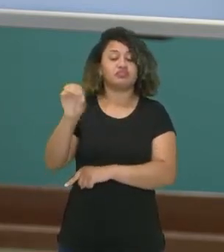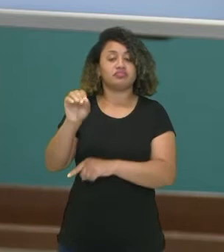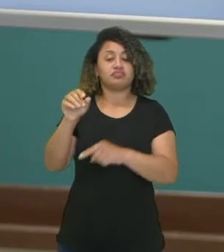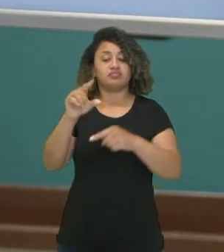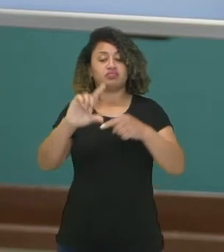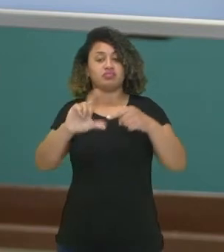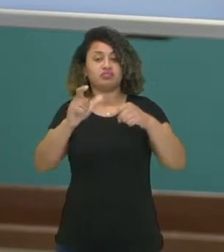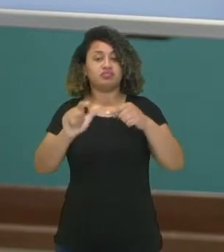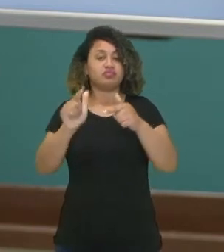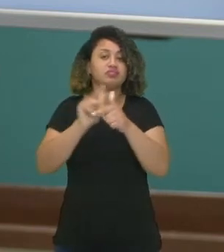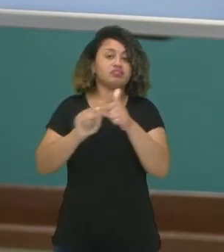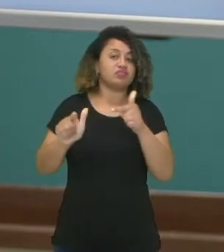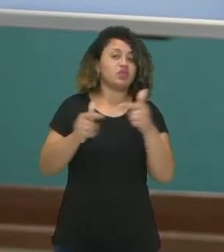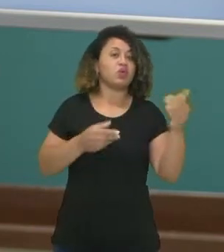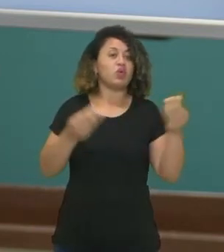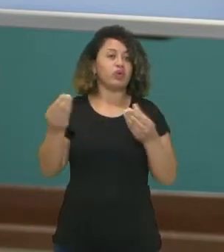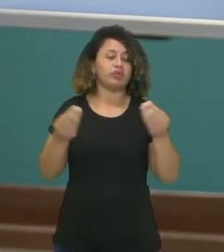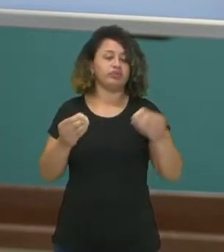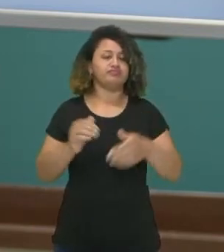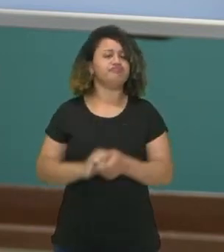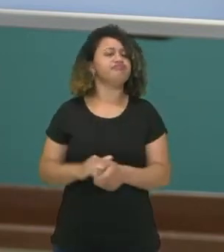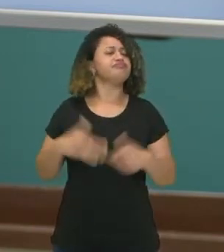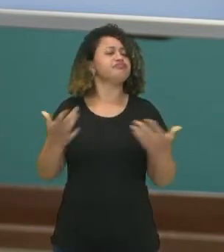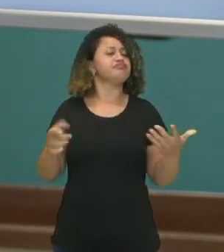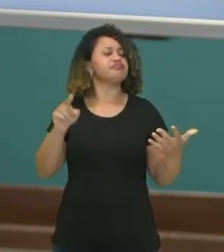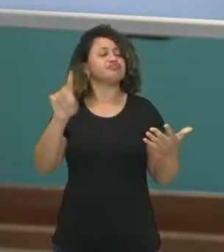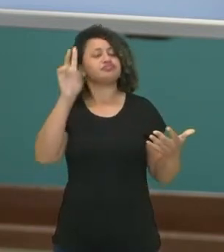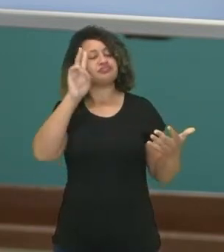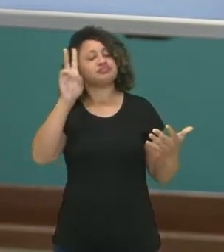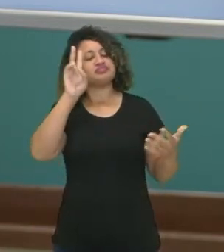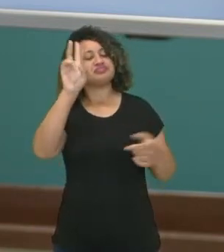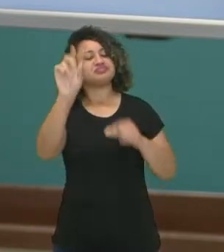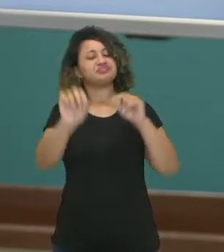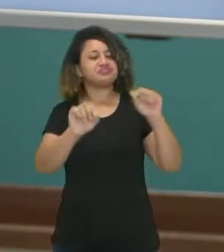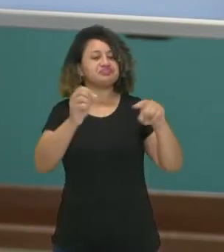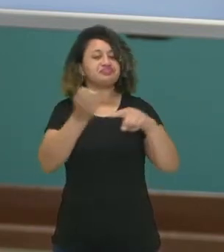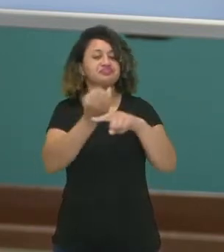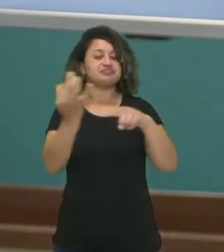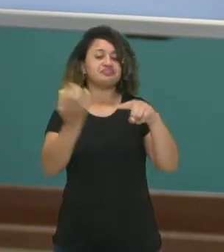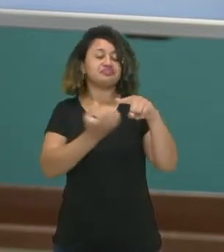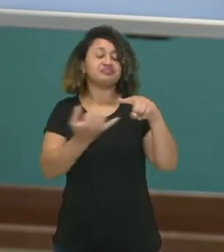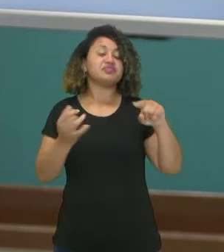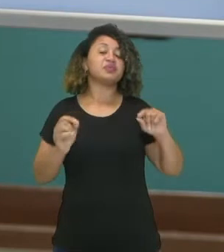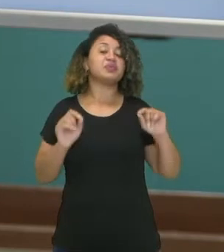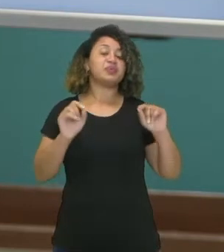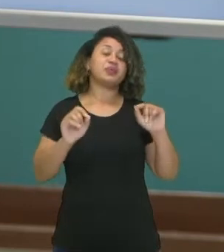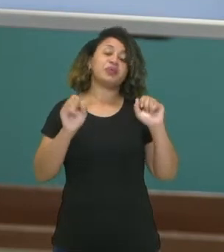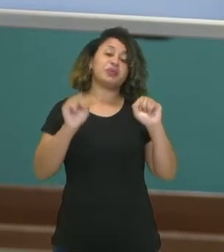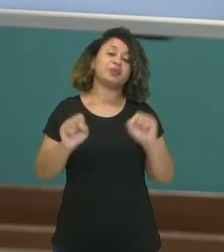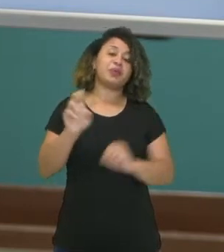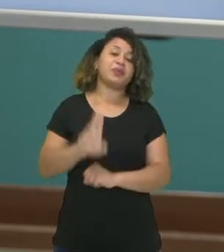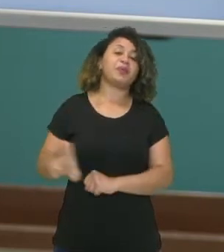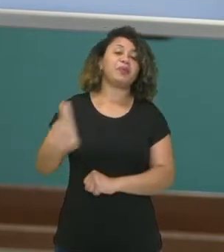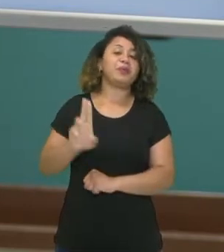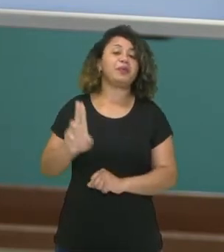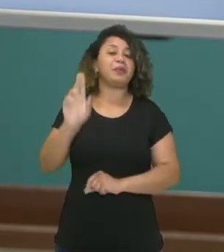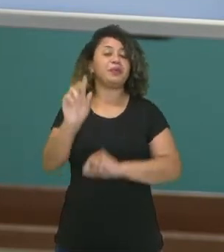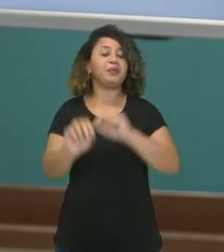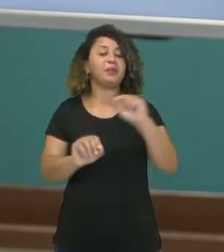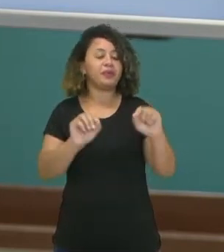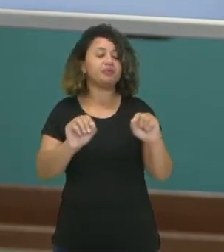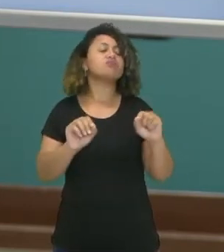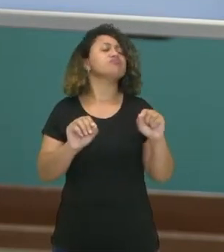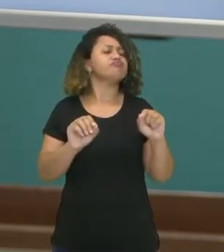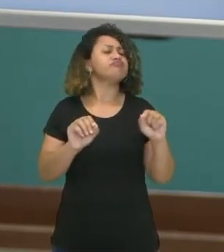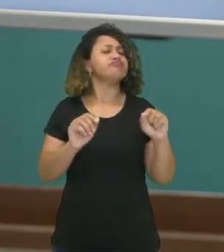grandezas. Você lembra então que as frações elas podem ser utilizadas